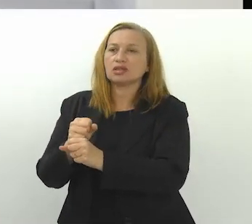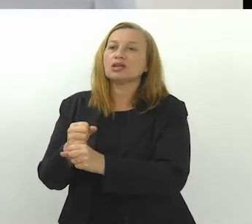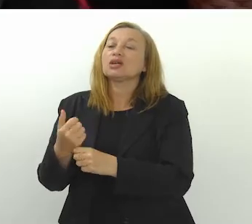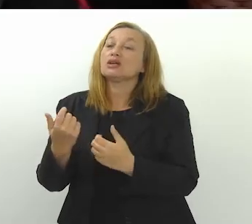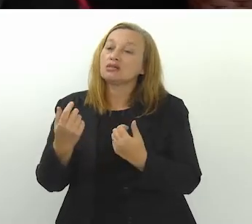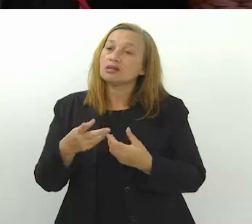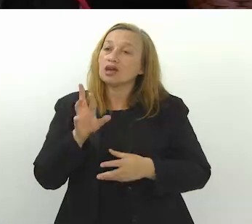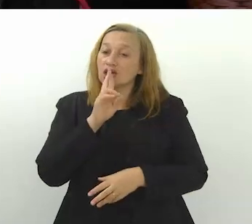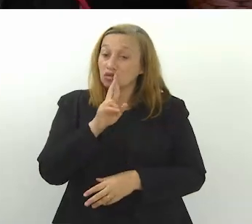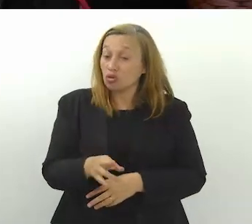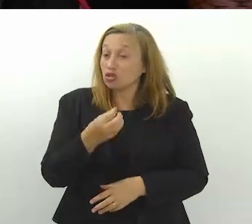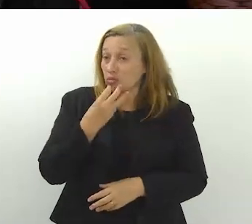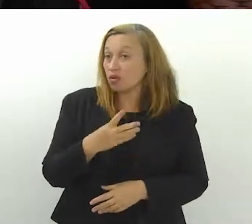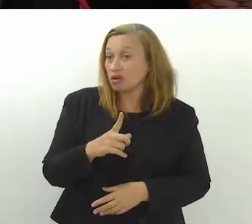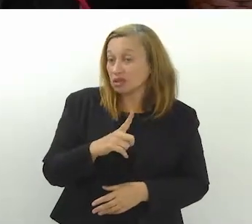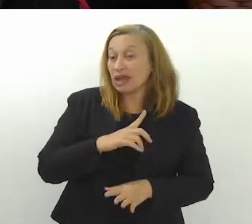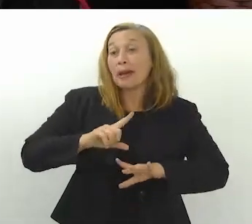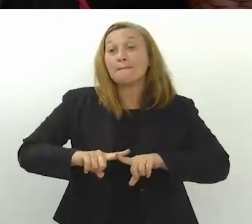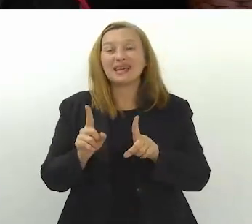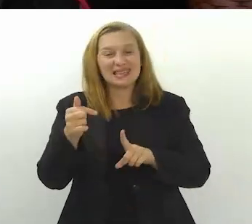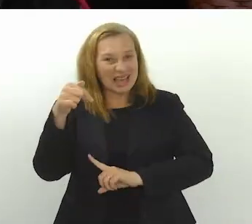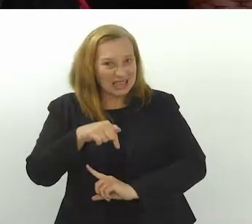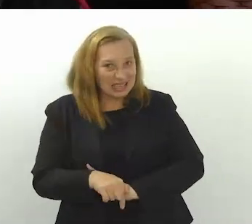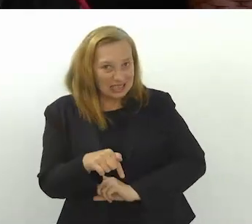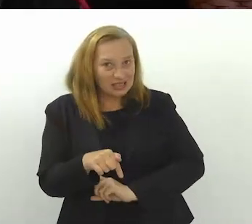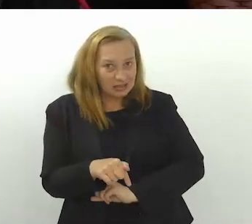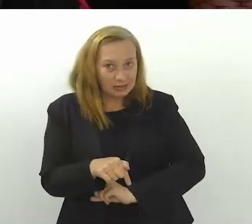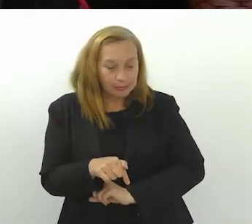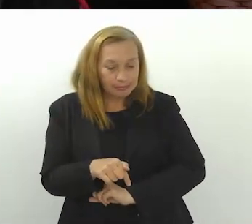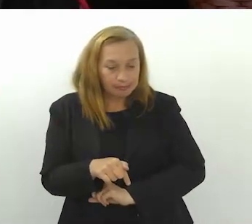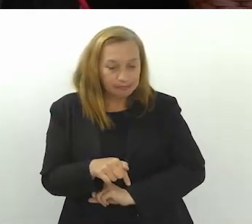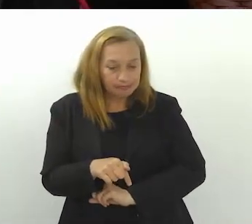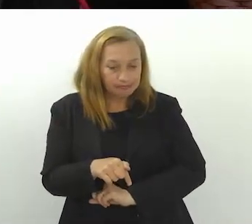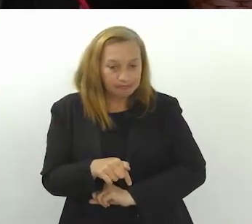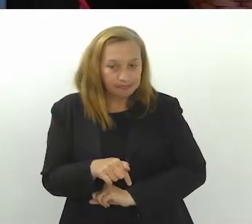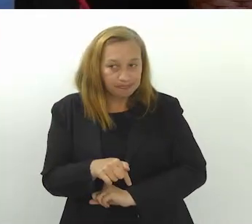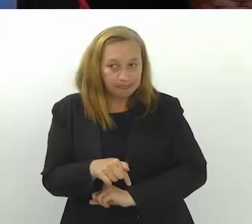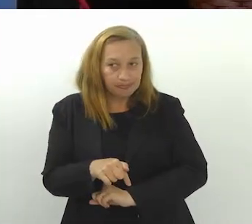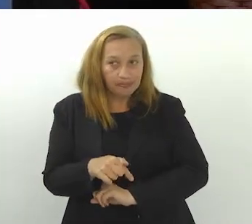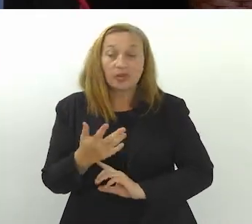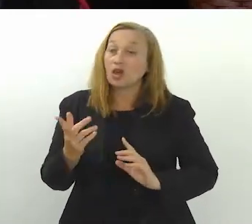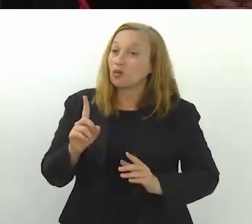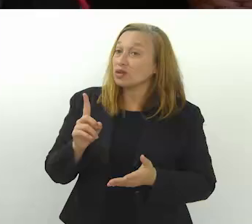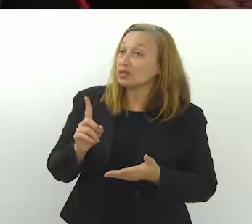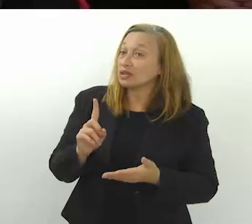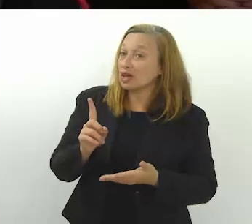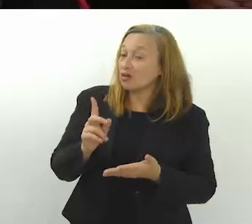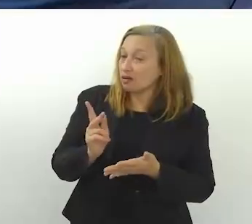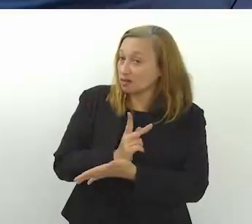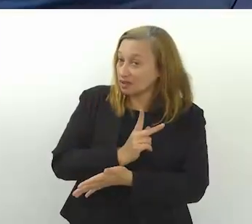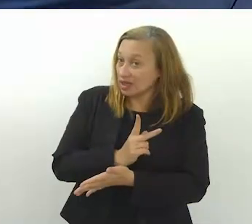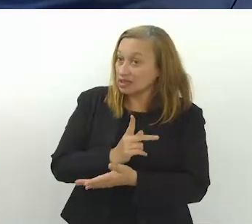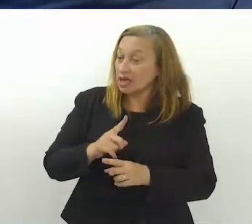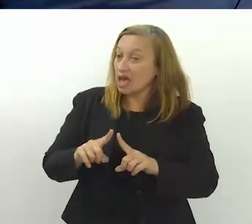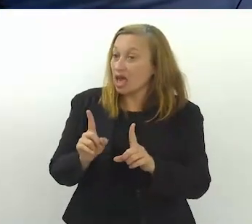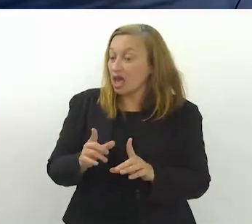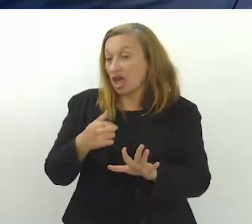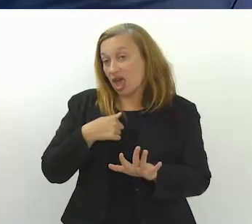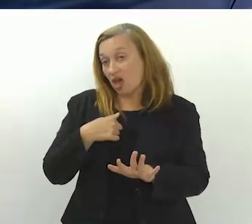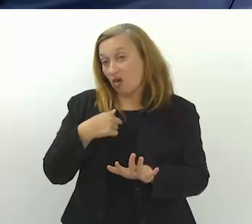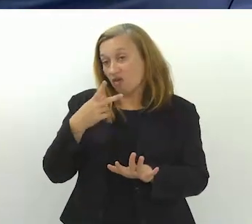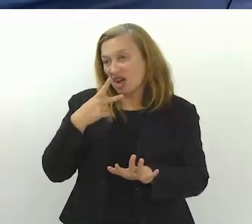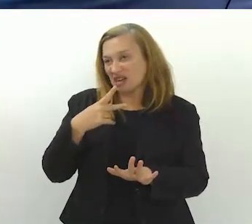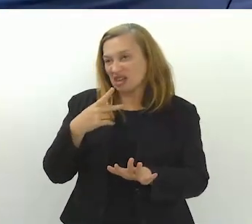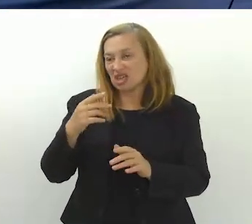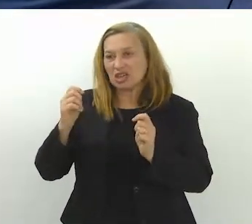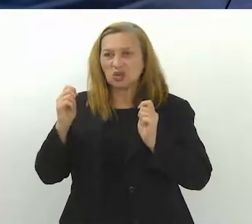dos anos e tem dado resultado. Agora, aqui Uhum. propriamente, enquanto isso não acontece, eu me